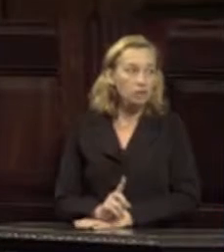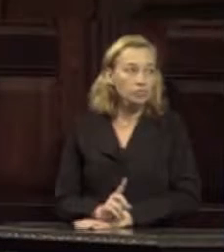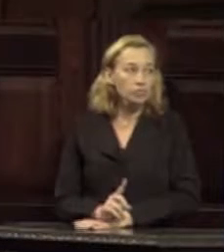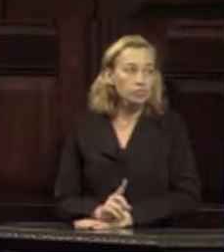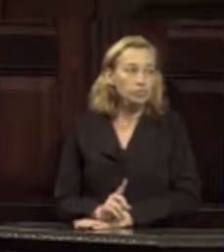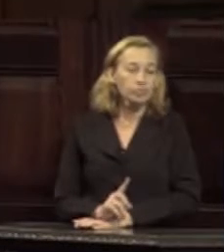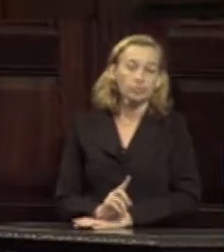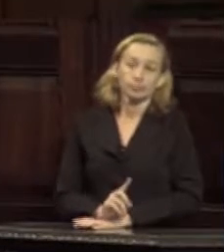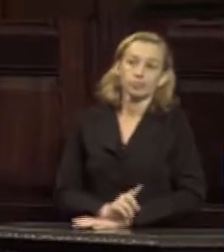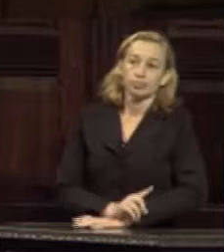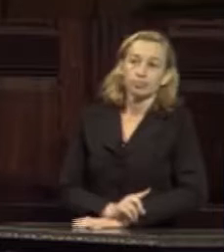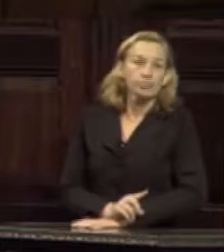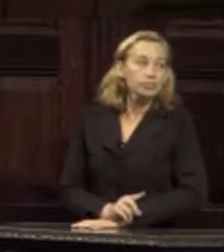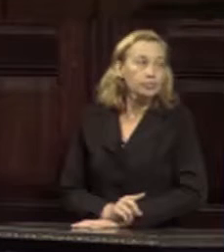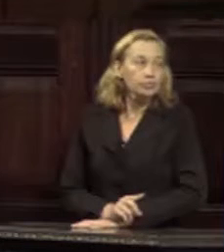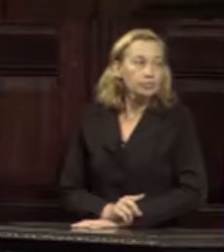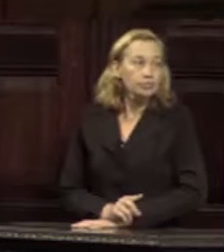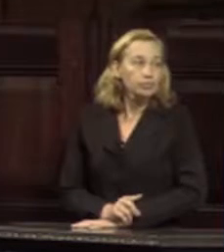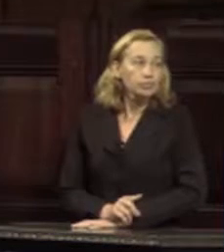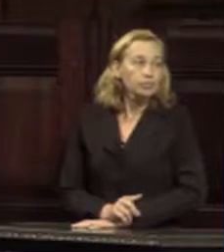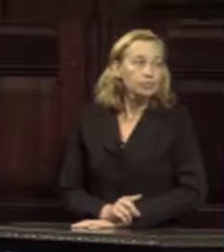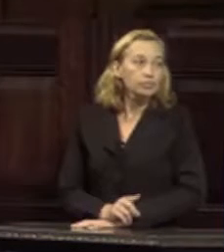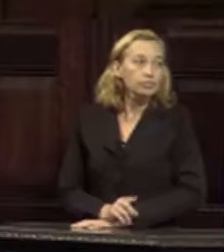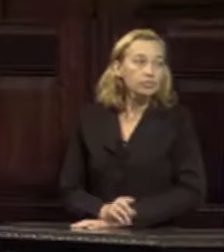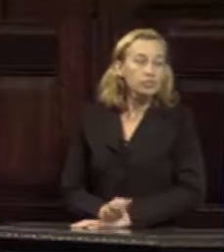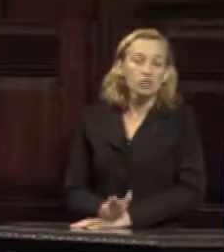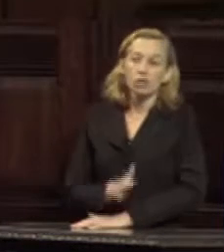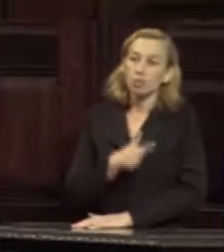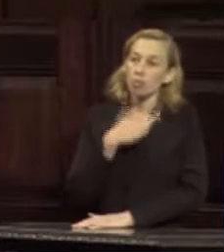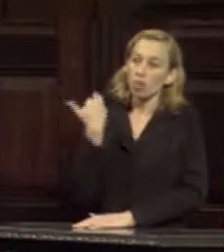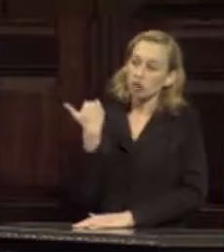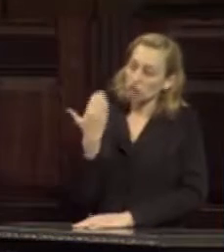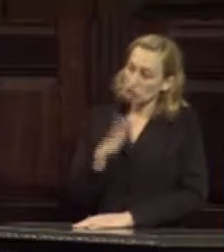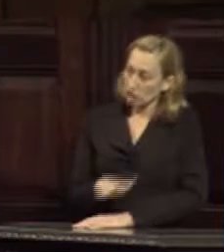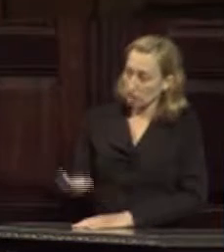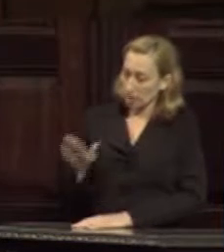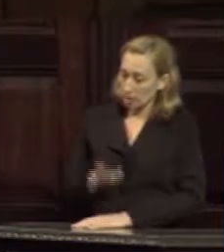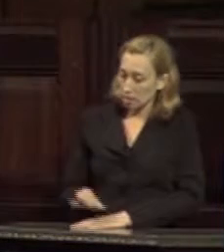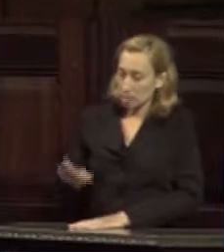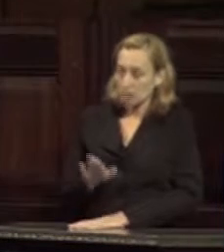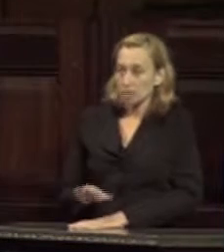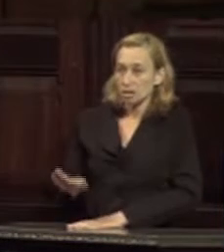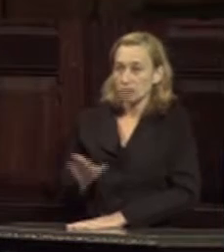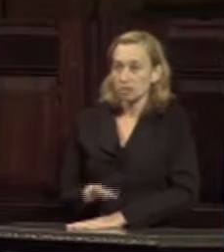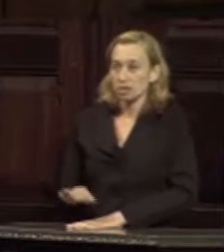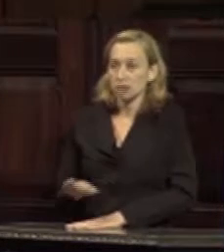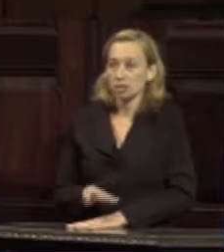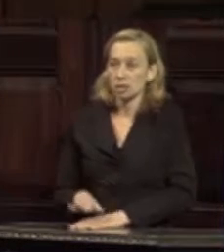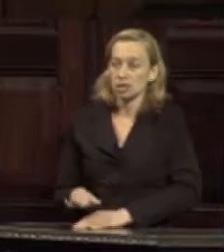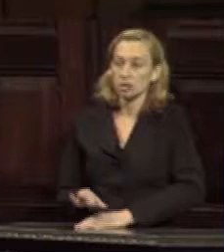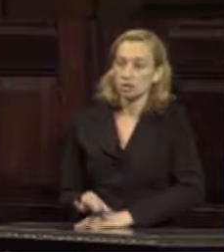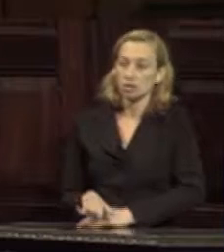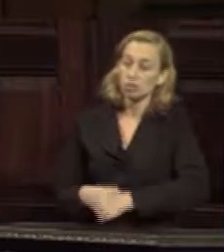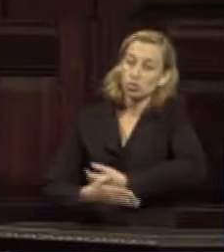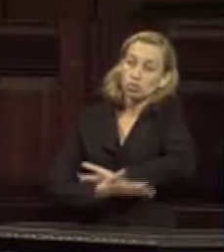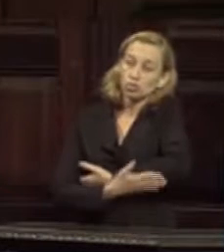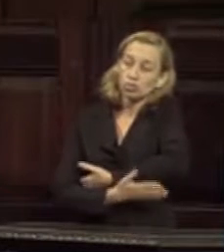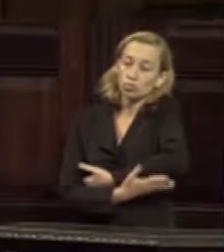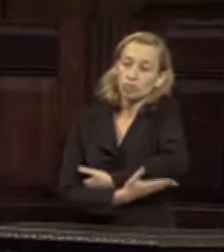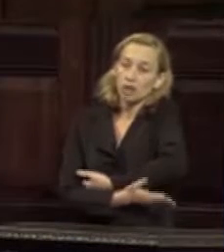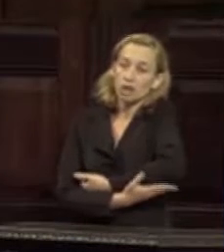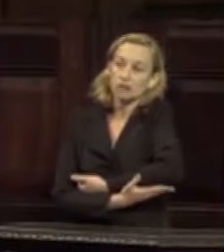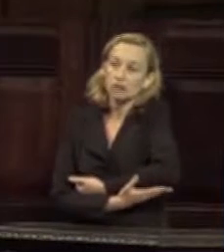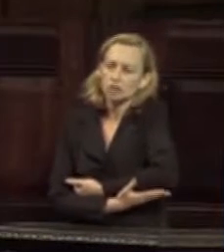Brasil. Essa morte de crianças pequenas de colo, porque